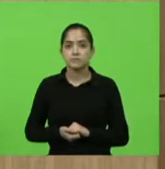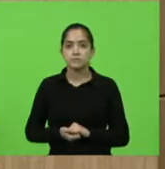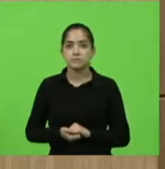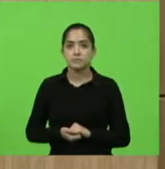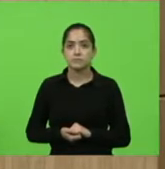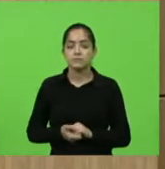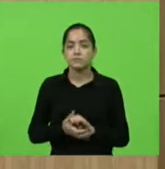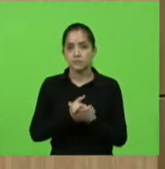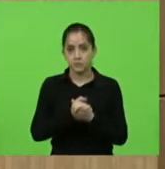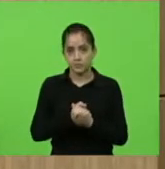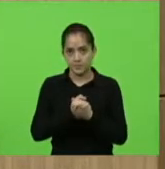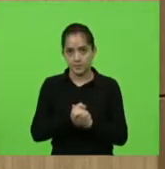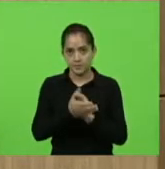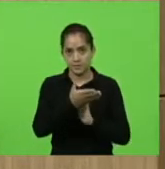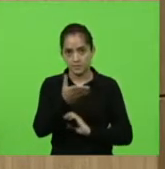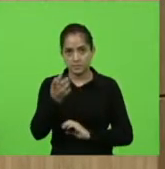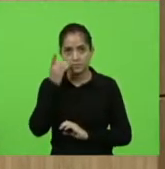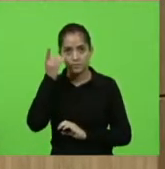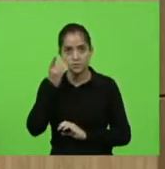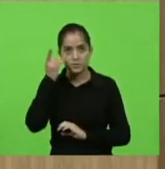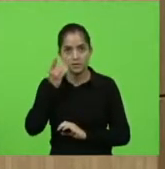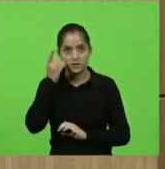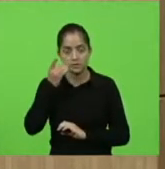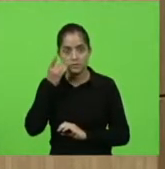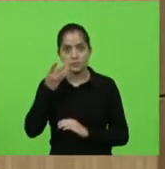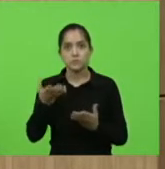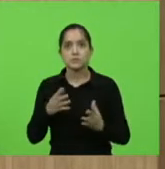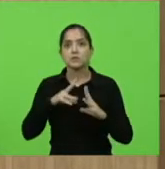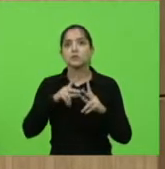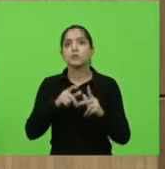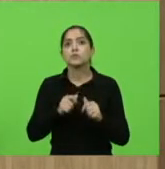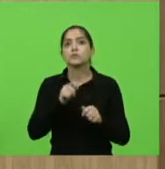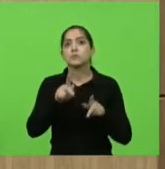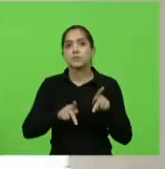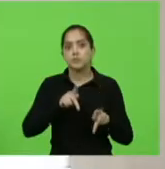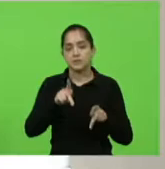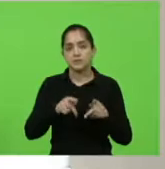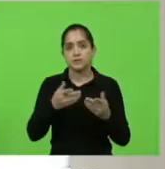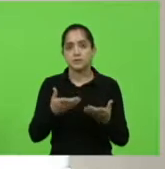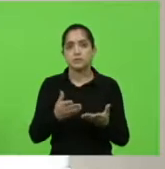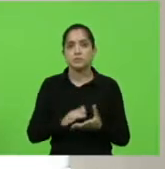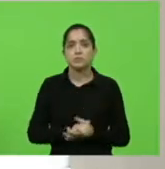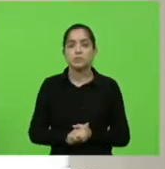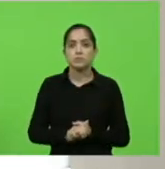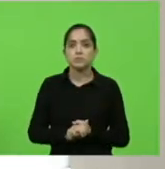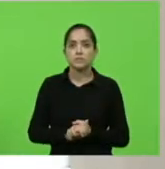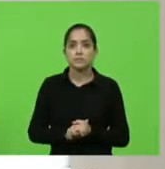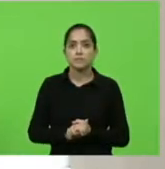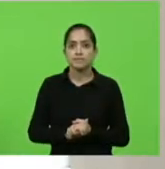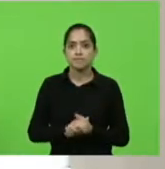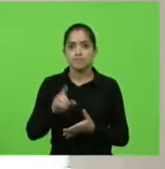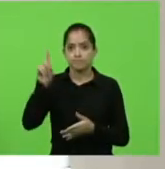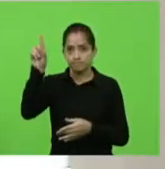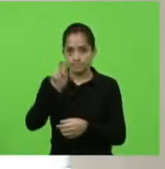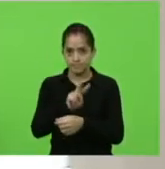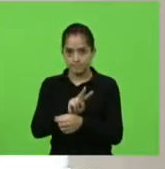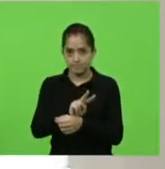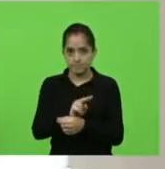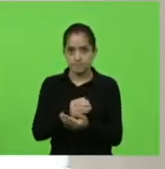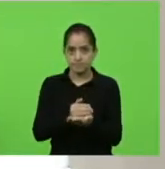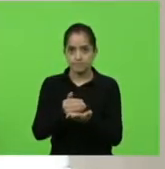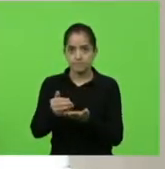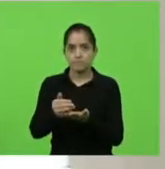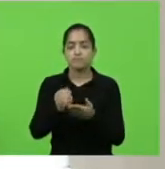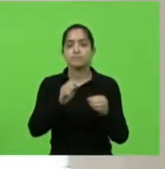Gostaria de cumprimentar as deputadas, os deputados, cumprimentar todos os catarinenses. Sobre a proteção de Deus,